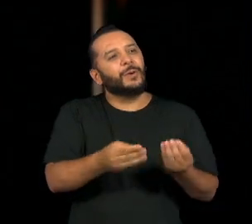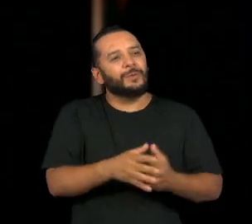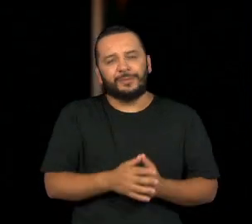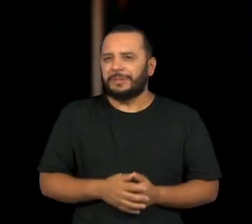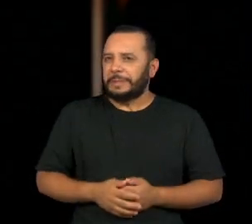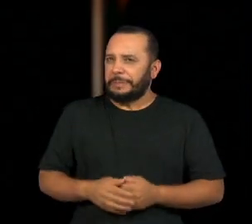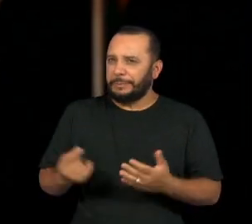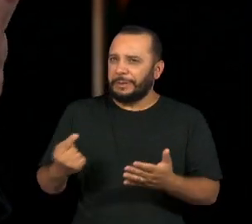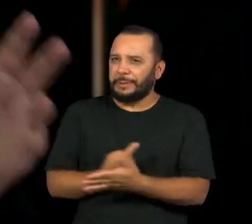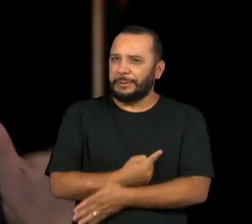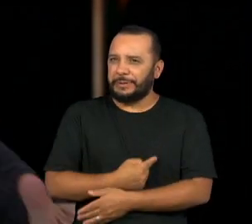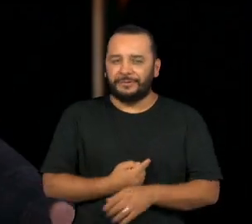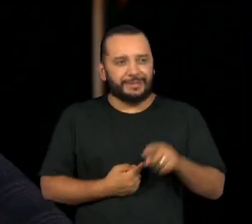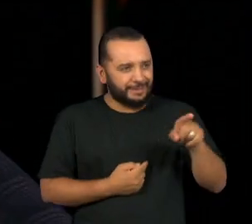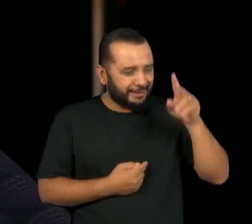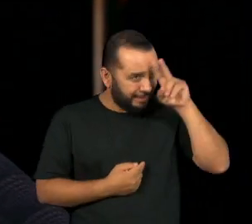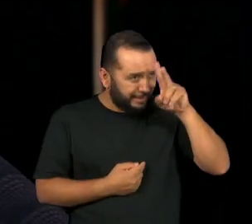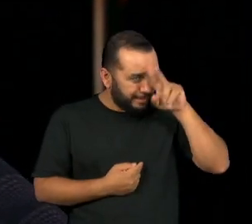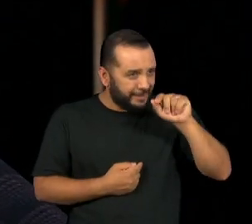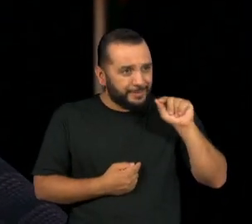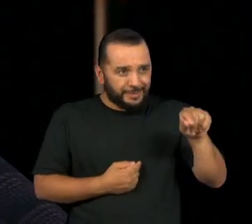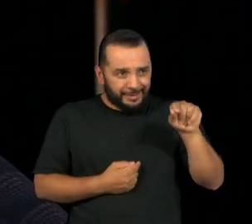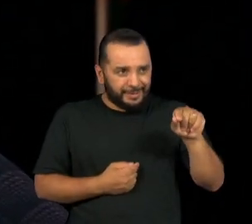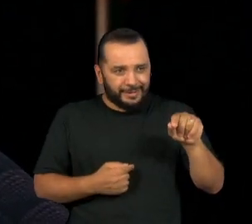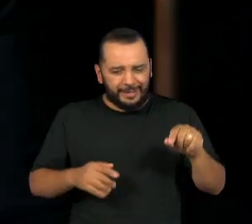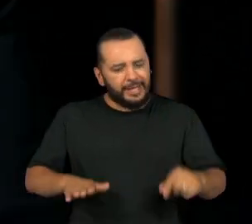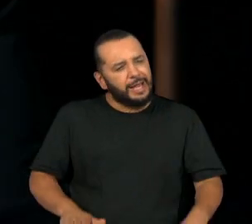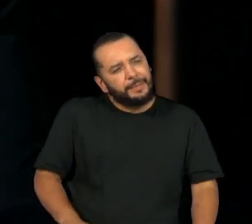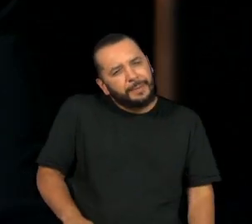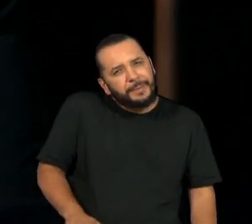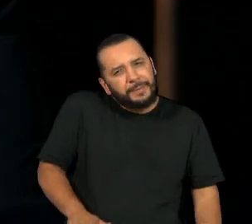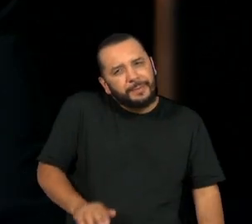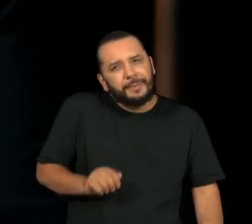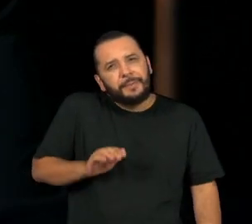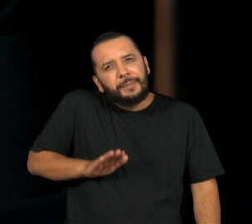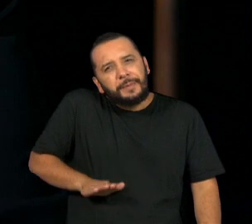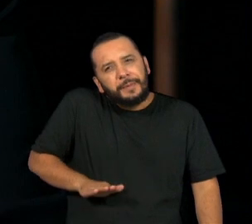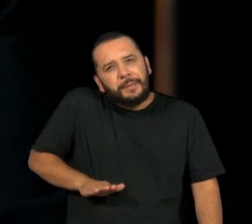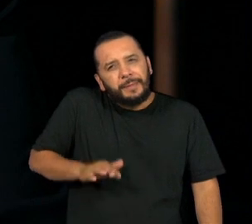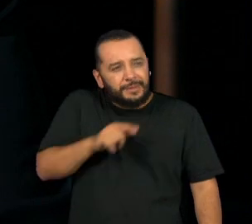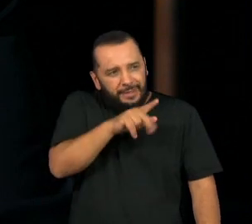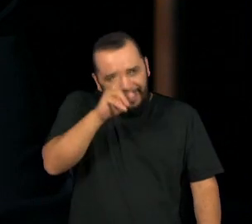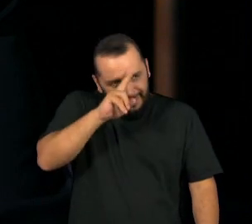lembra da primeira memória assim, que você tem dele? Lembro. Meu pai